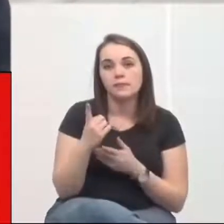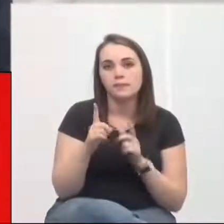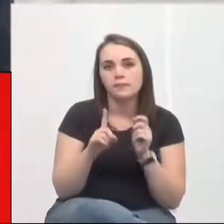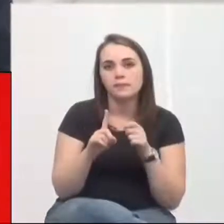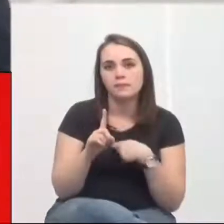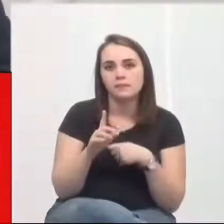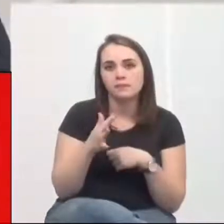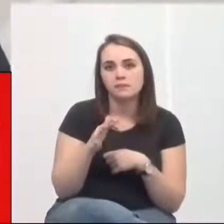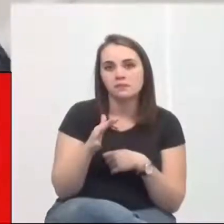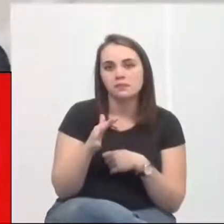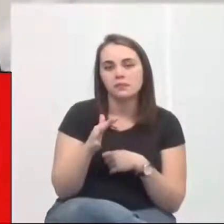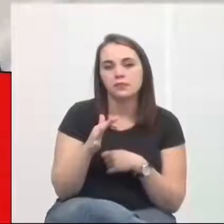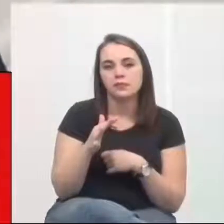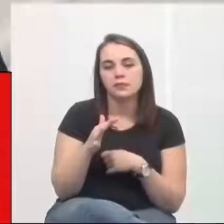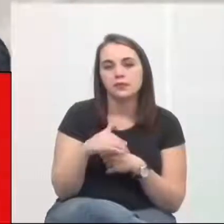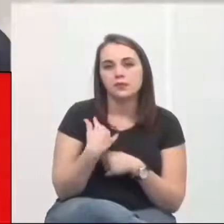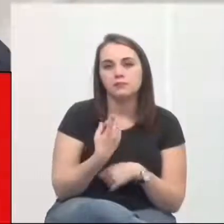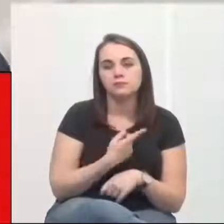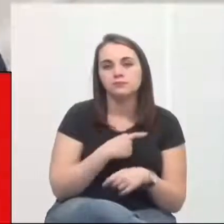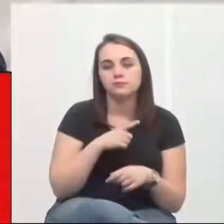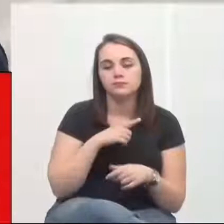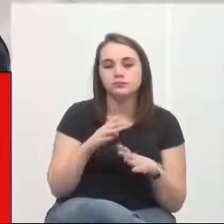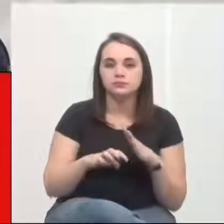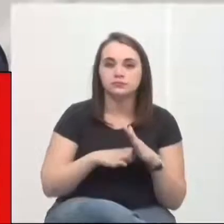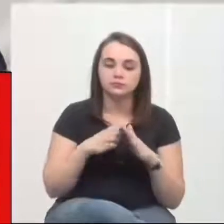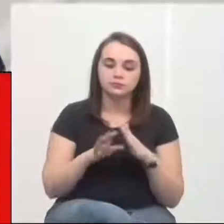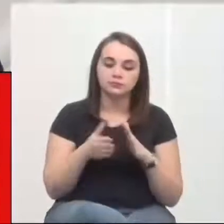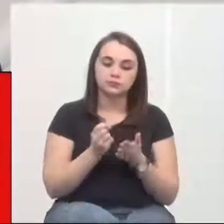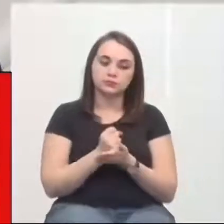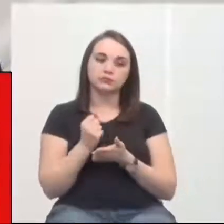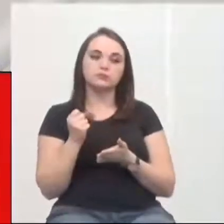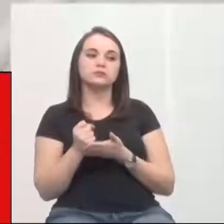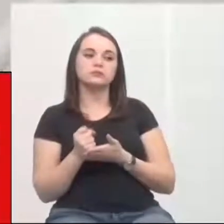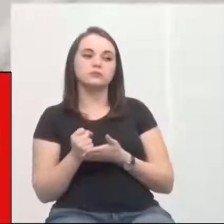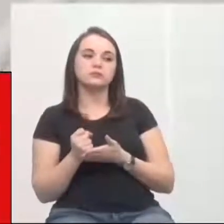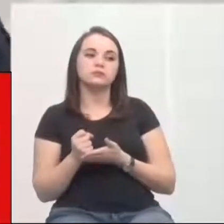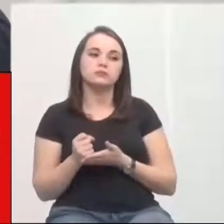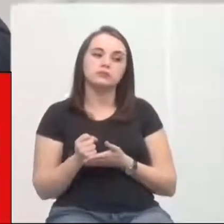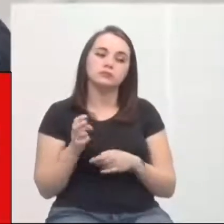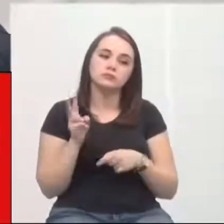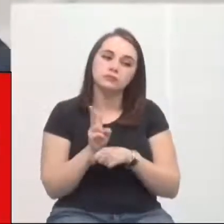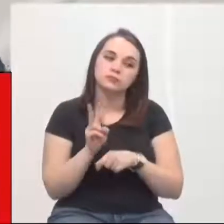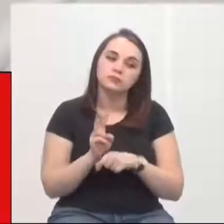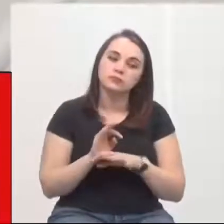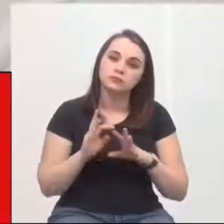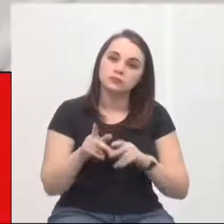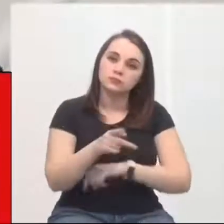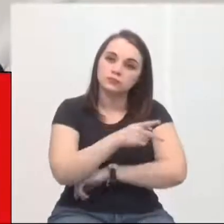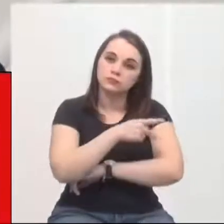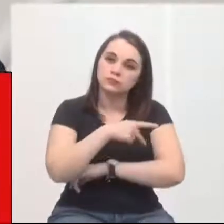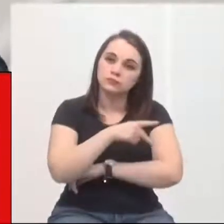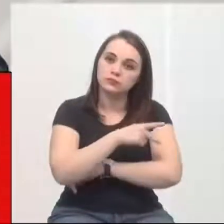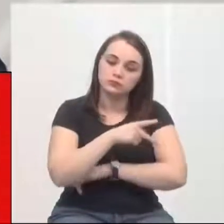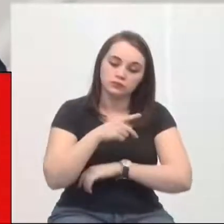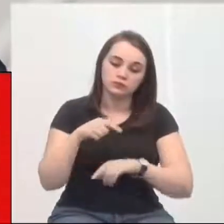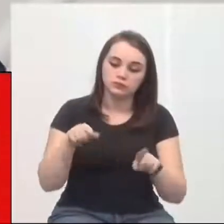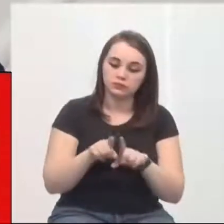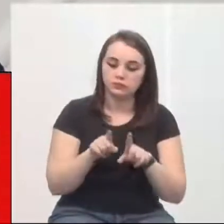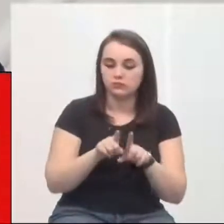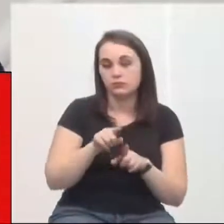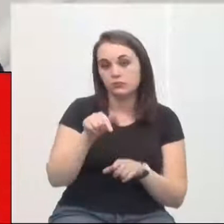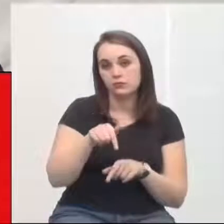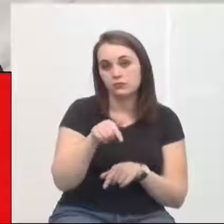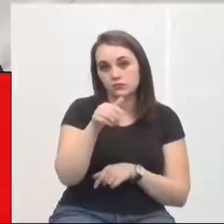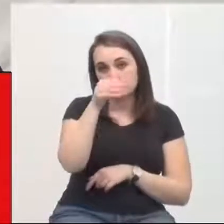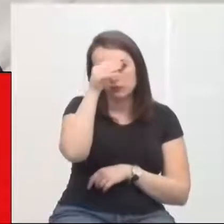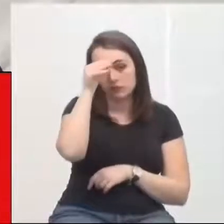eu acho, Natália, um pouquinho mais, que nós temos uma empresa que foi contratada, que cuida de todas as praças da cidade. E vocês já